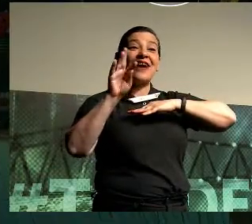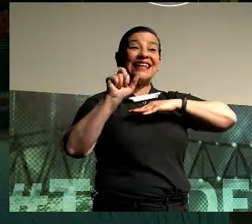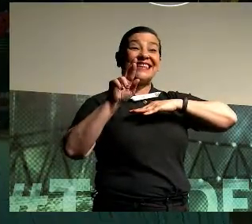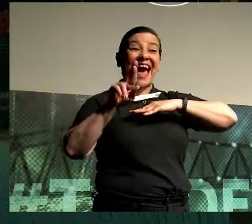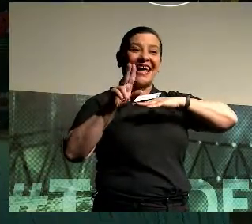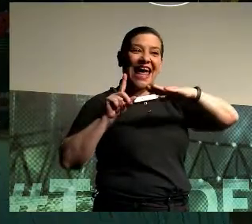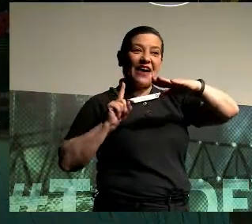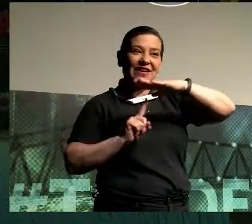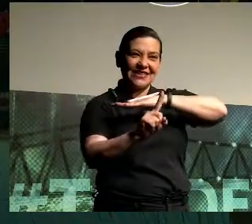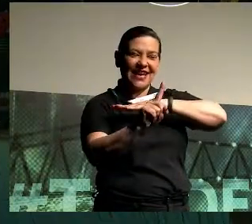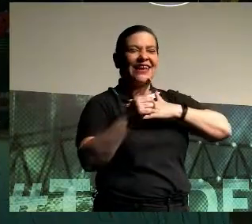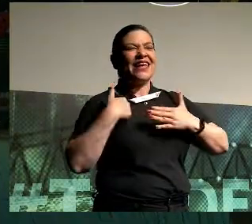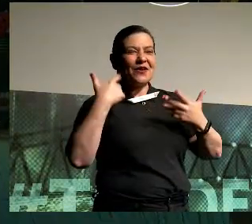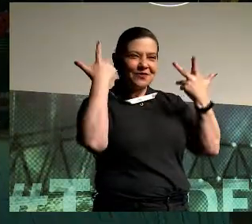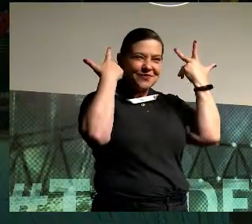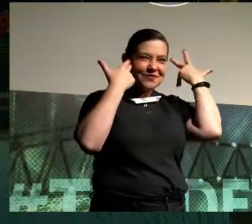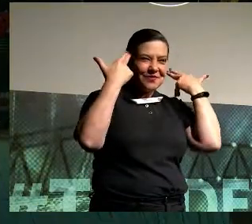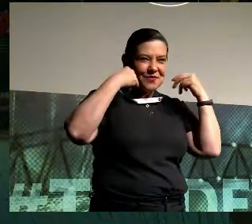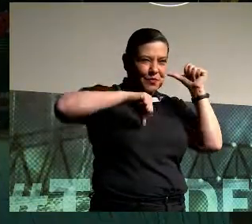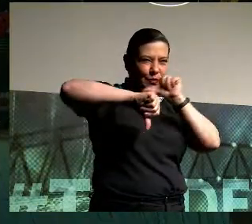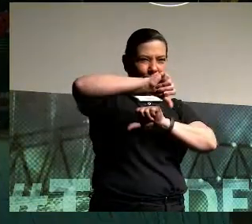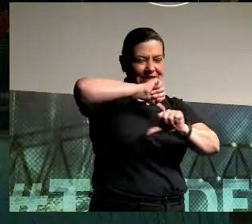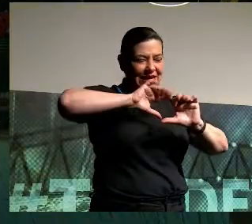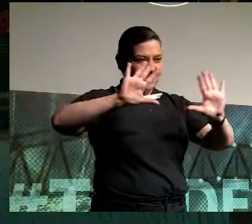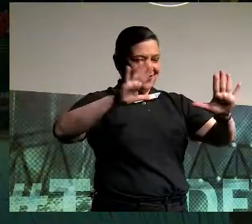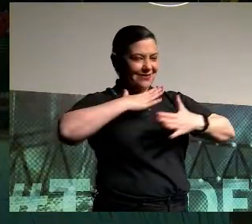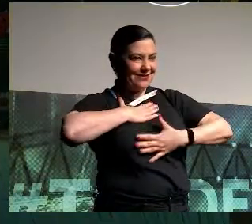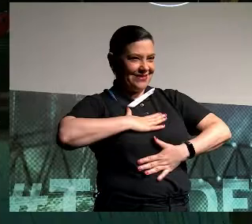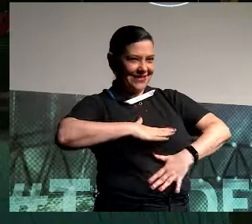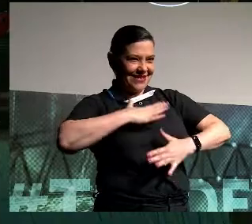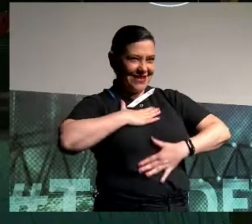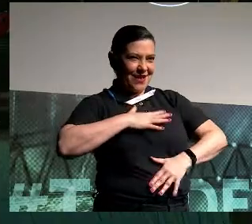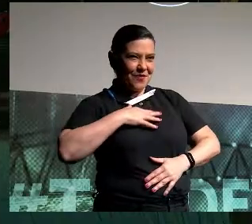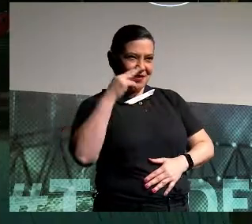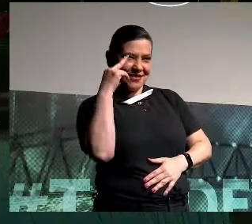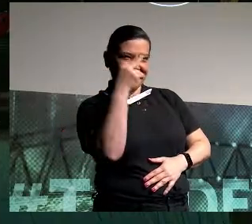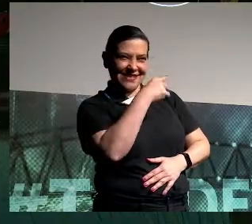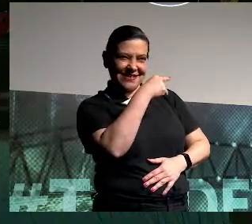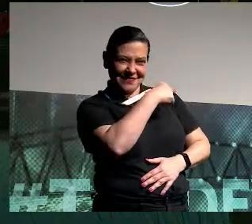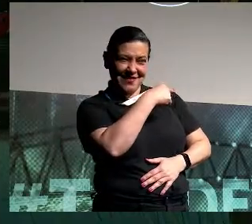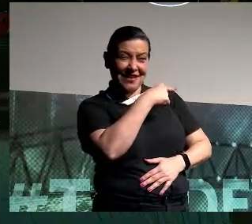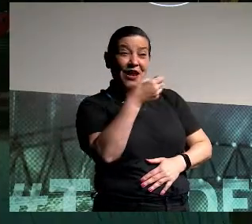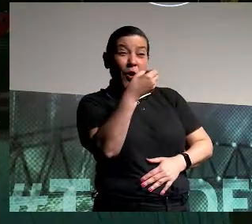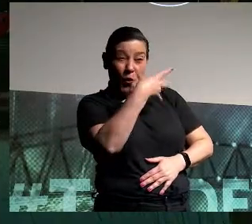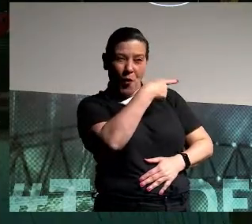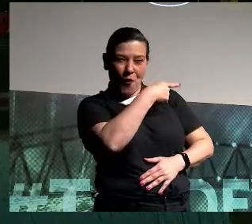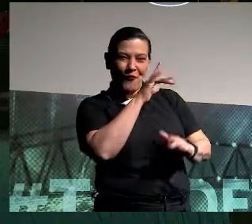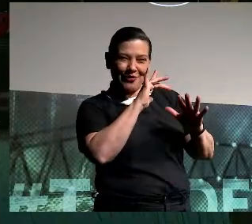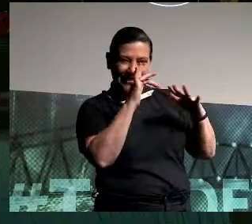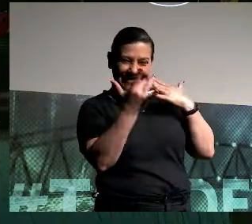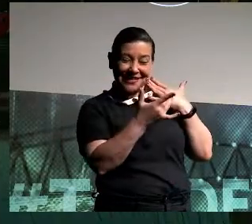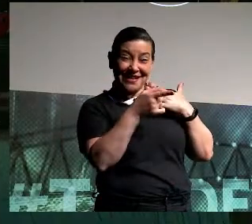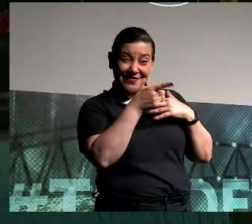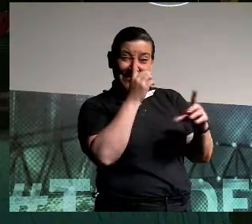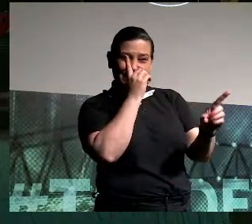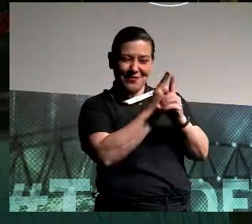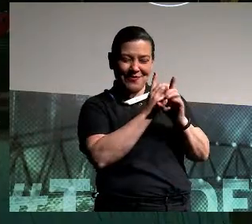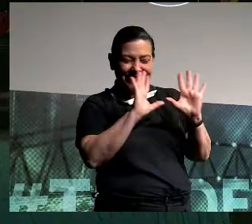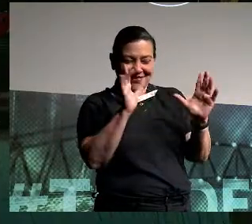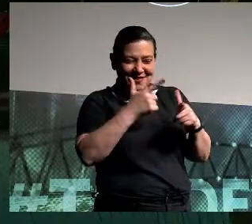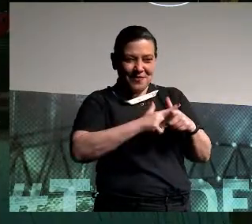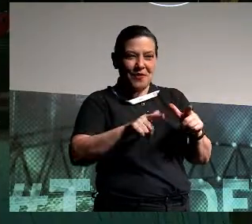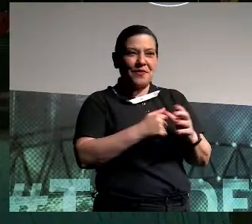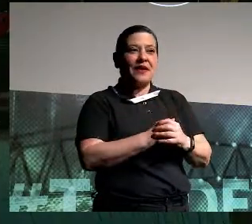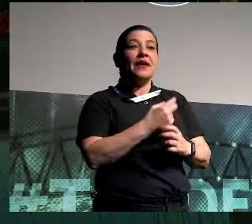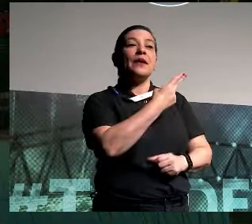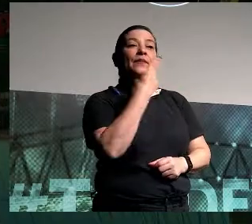pouquinho, tá? Cortei o cabelo e tal, então não se assustem se vocês virem um avatar novo nas redes sociais, nem é esse mais o atual meu. Meu